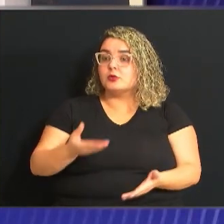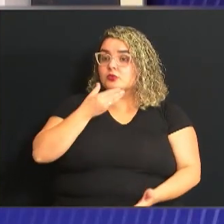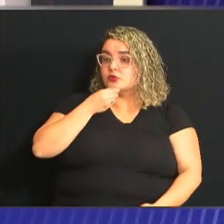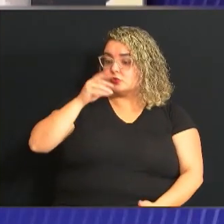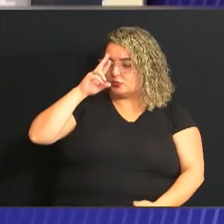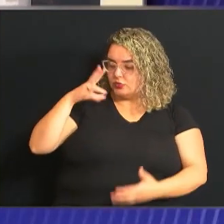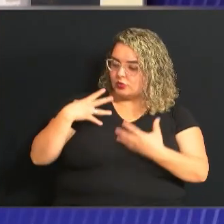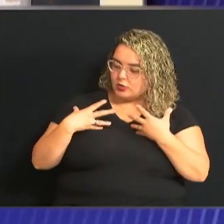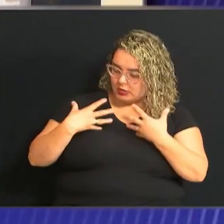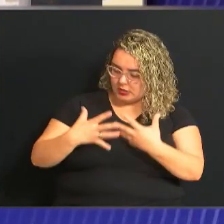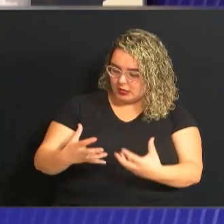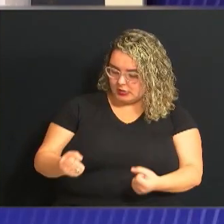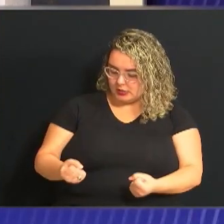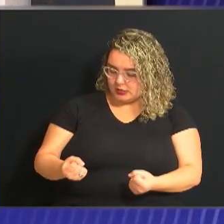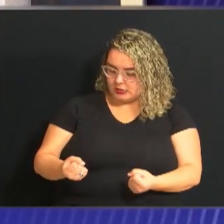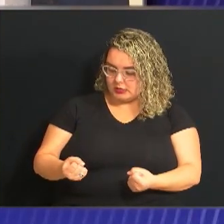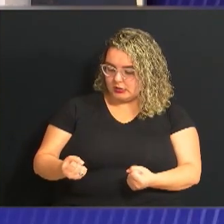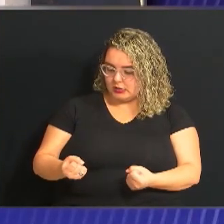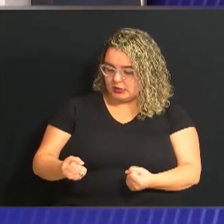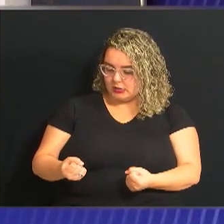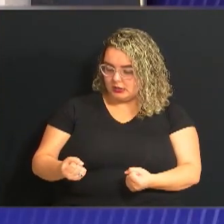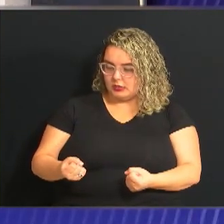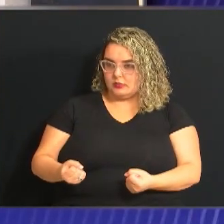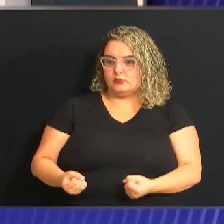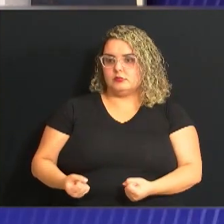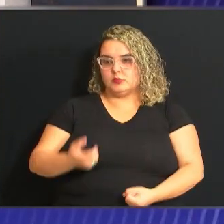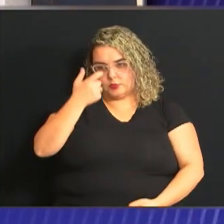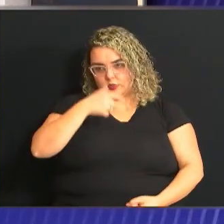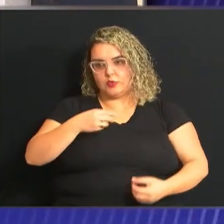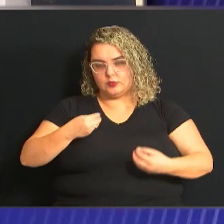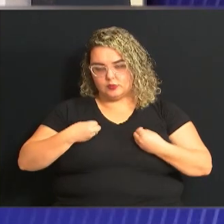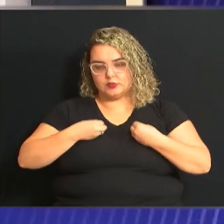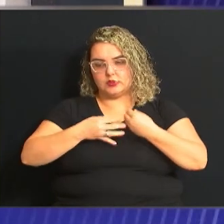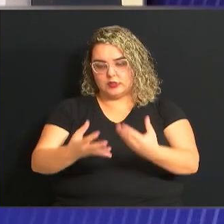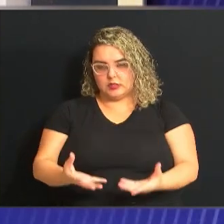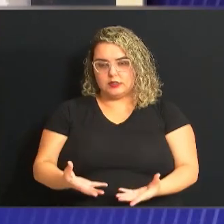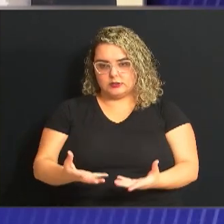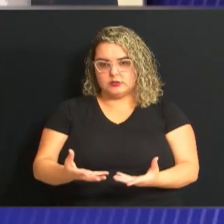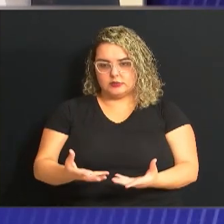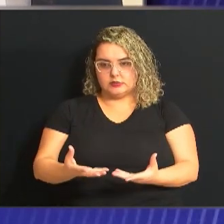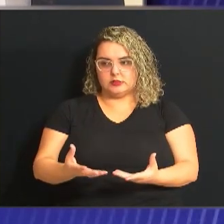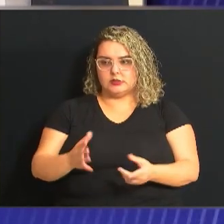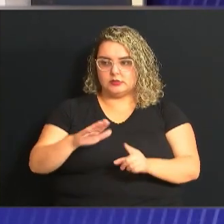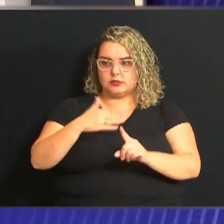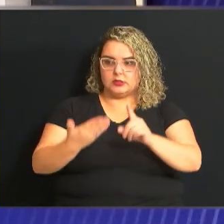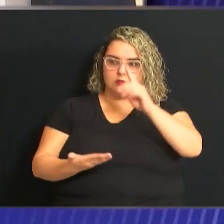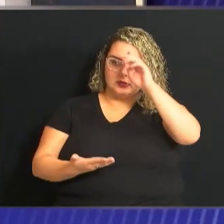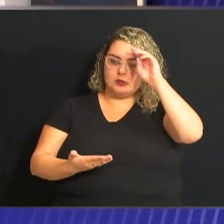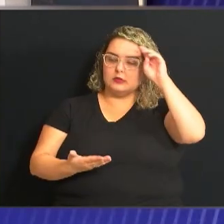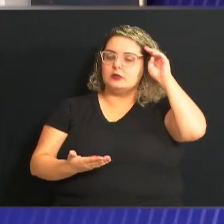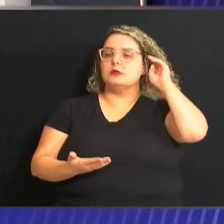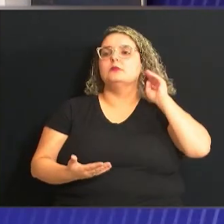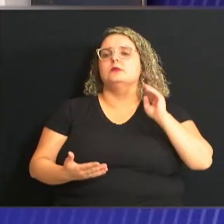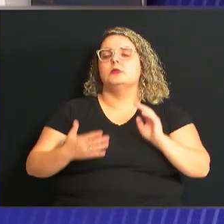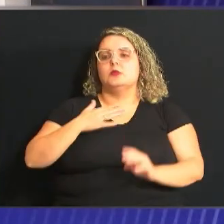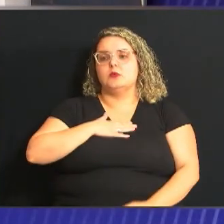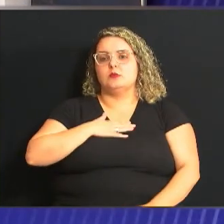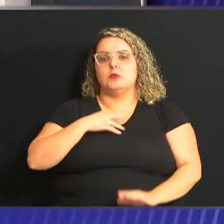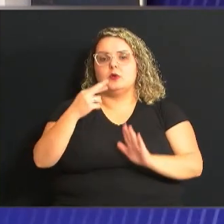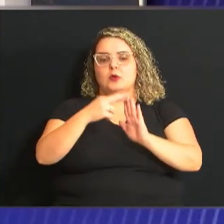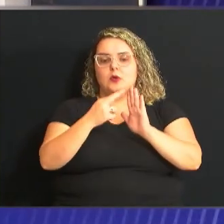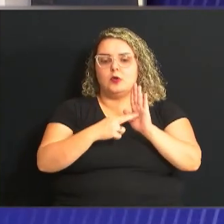uma palavra amiga, é uma palavra de carinho, é algo que às vezes a pessoa não recebe nem a visita de familiar. Esse capelão, como eu disse,